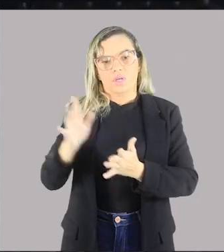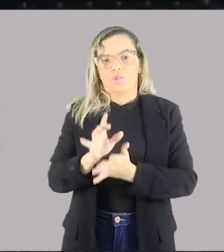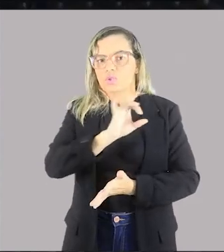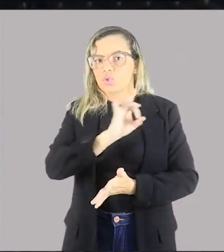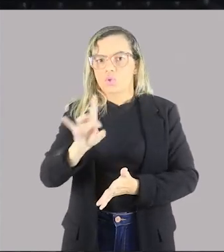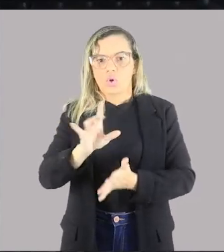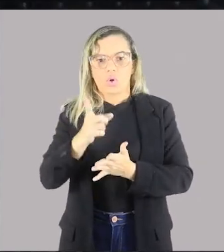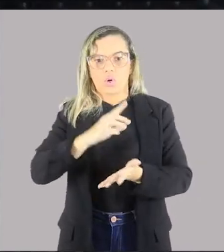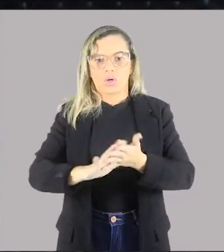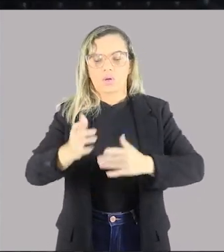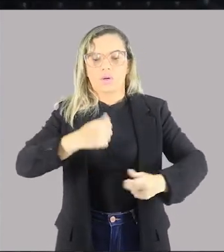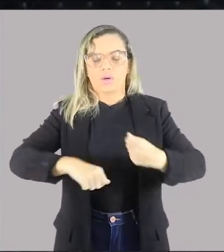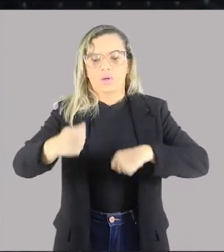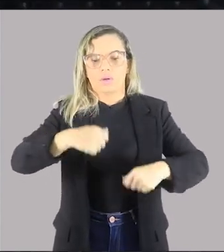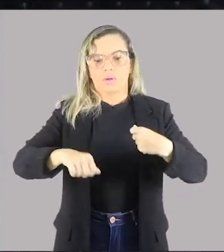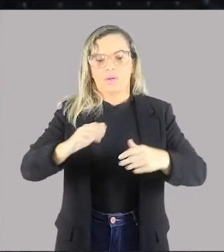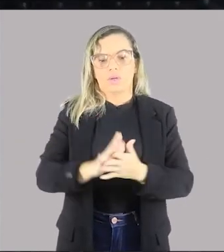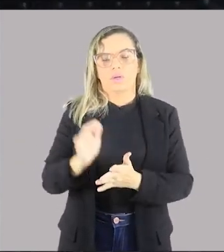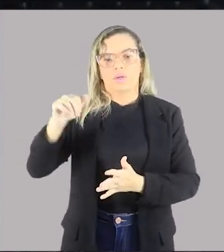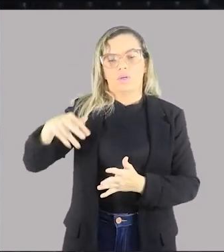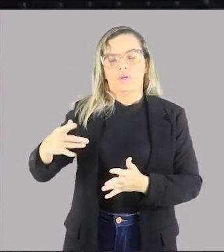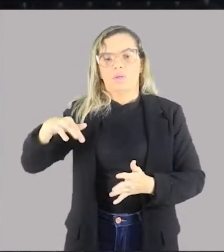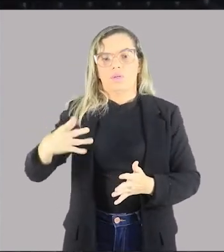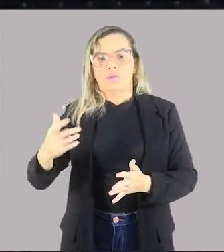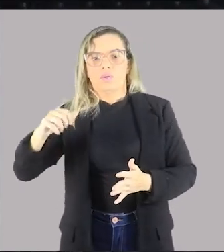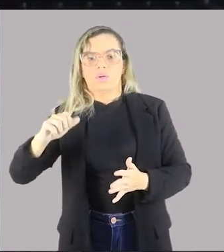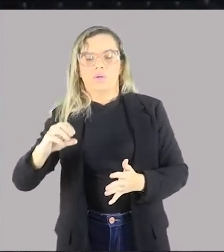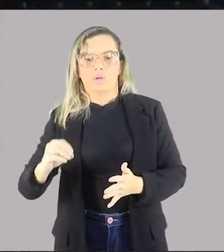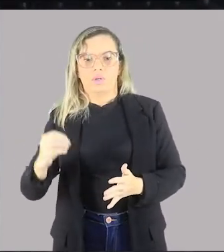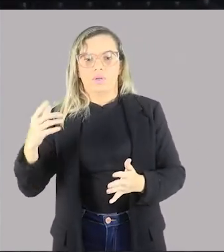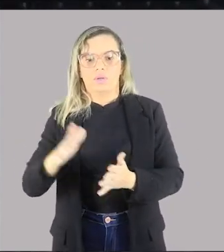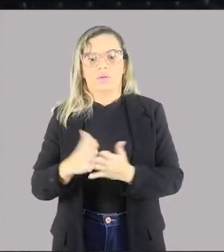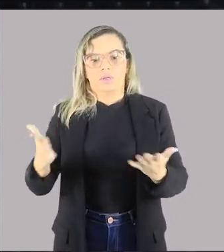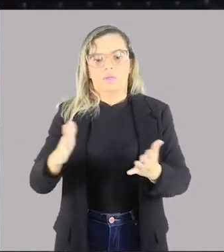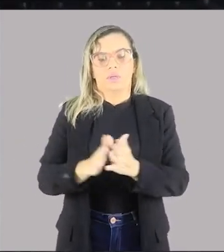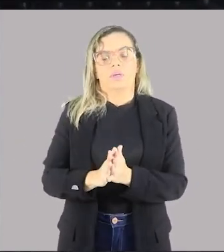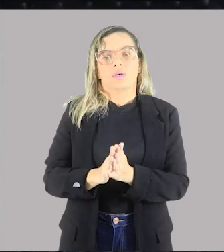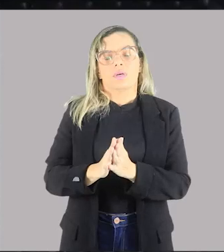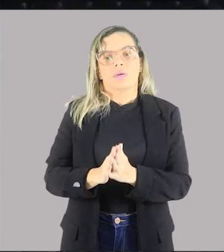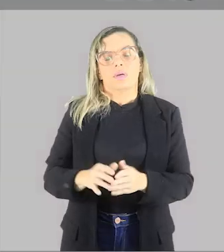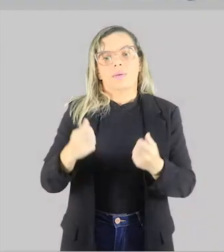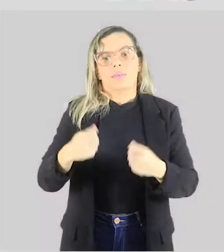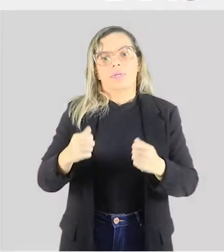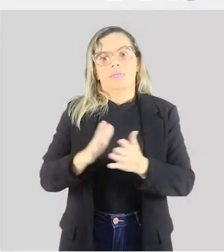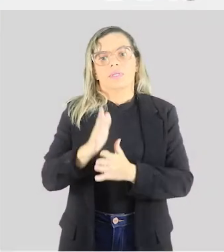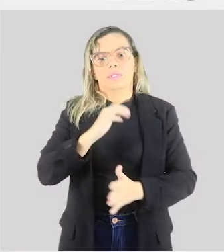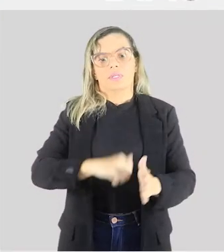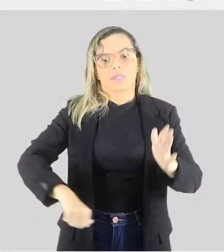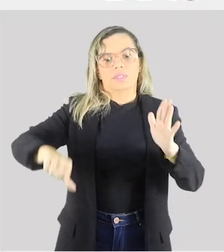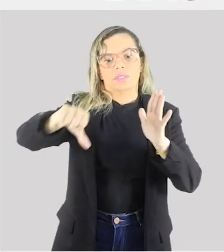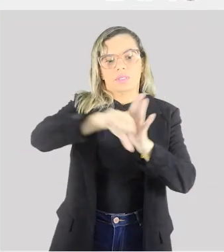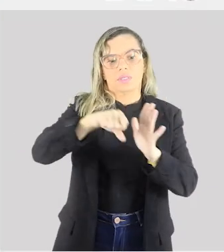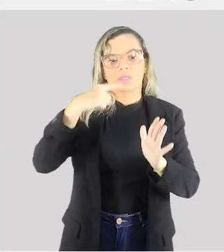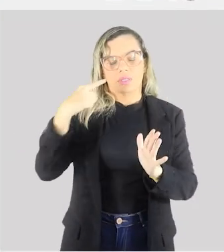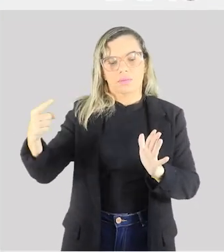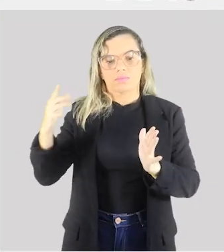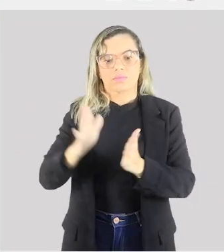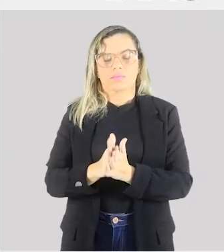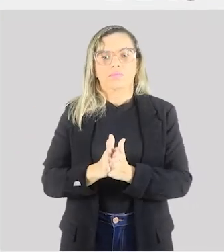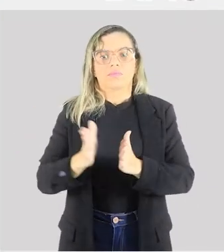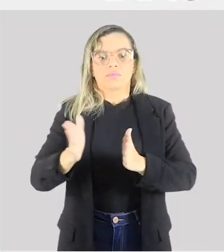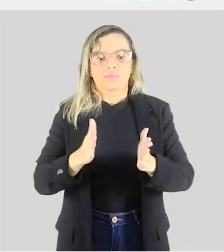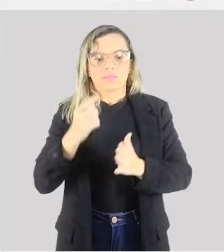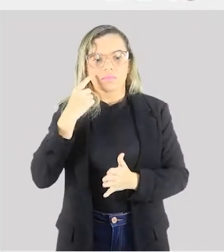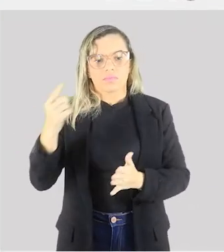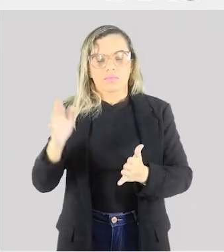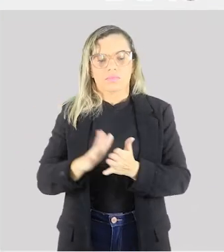necessário também que haja um trânsito em julgado de sentença penal condenatória. Perfeito? O abandono de cargo. O abandono de